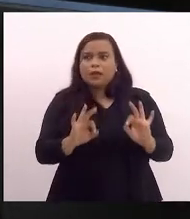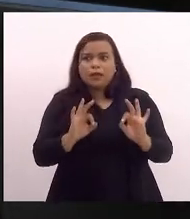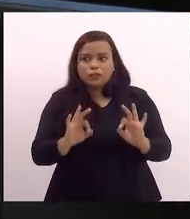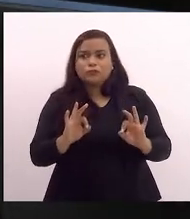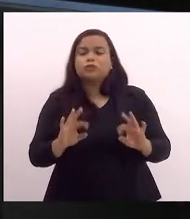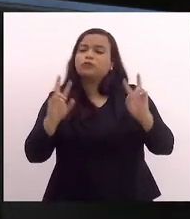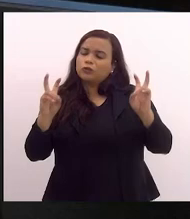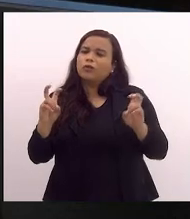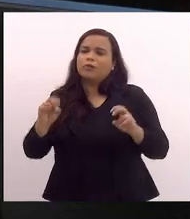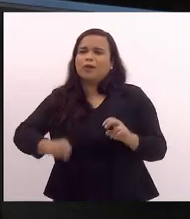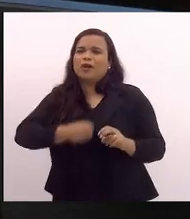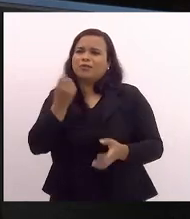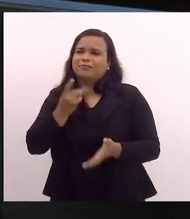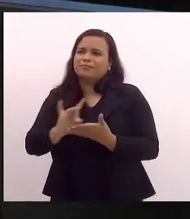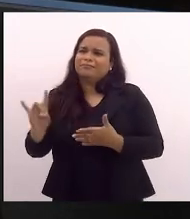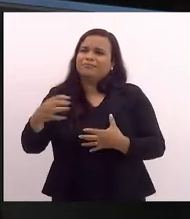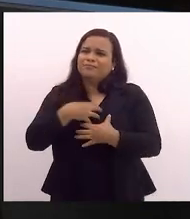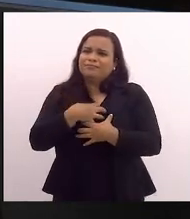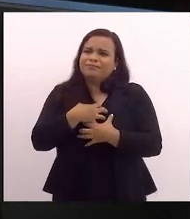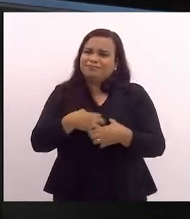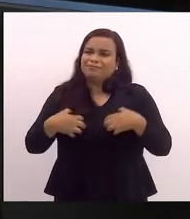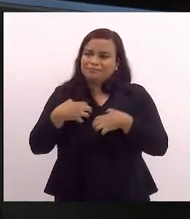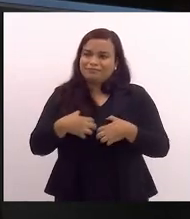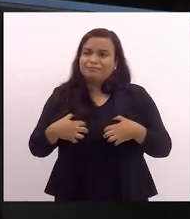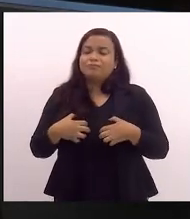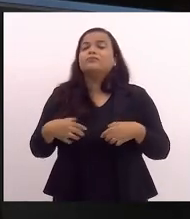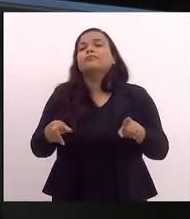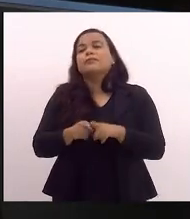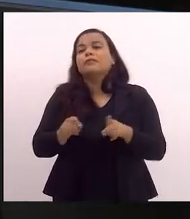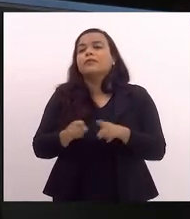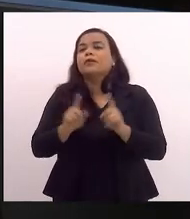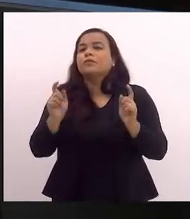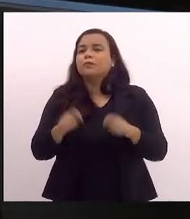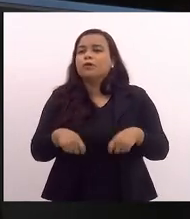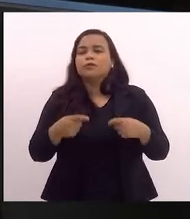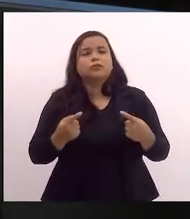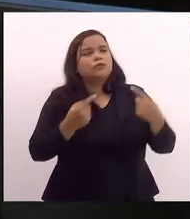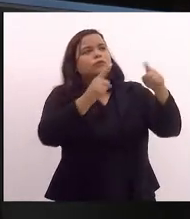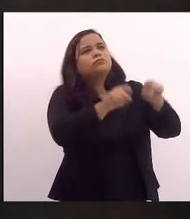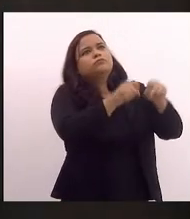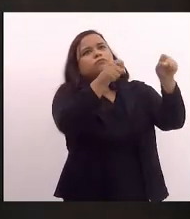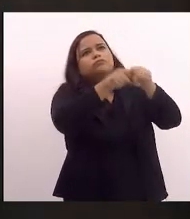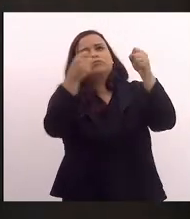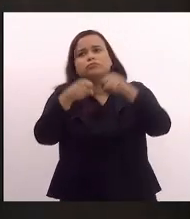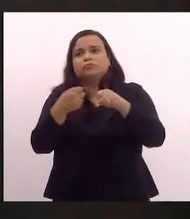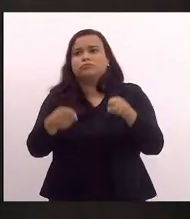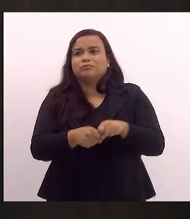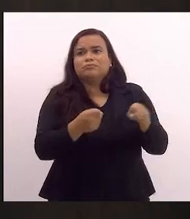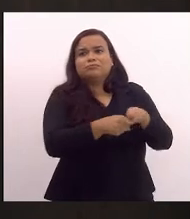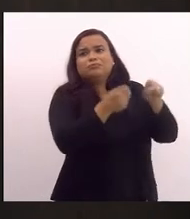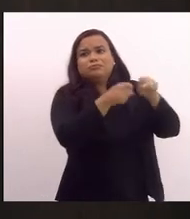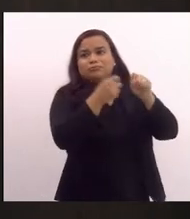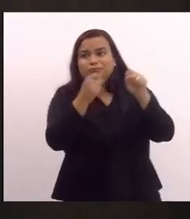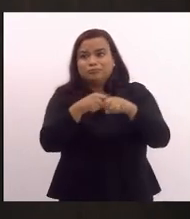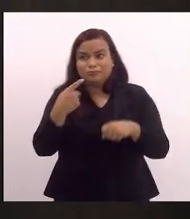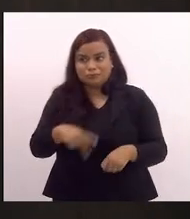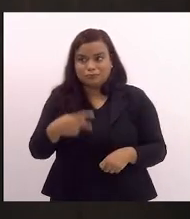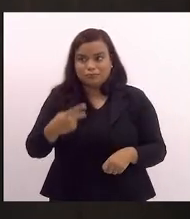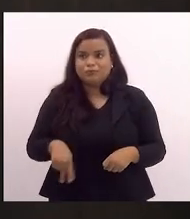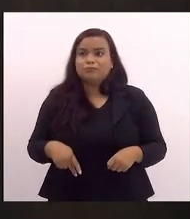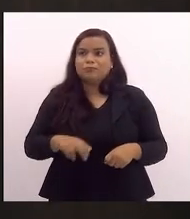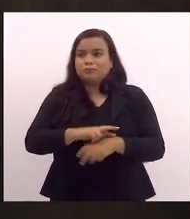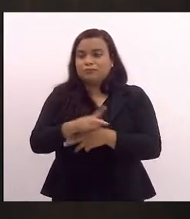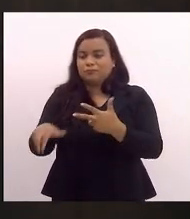ódio, poderia cometer, inclusive, o crime ao patrimônio, como é o patrimônio dessa casa, o patrimônio dos